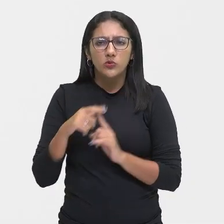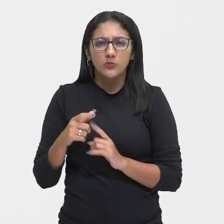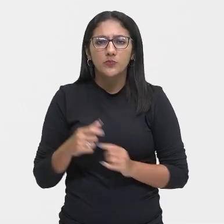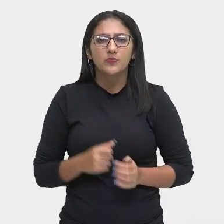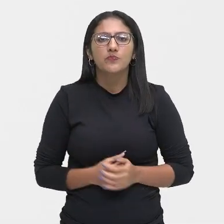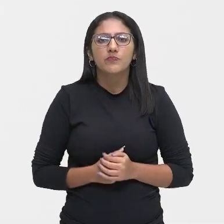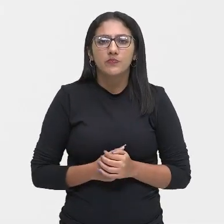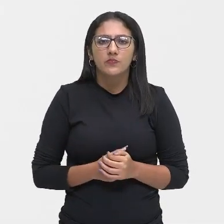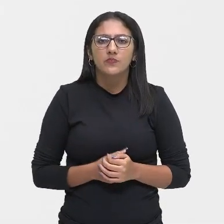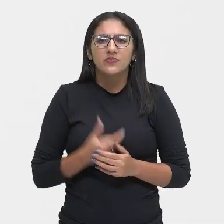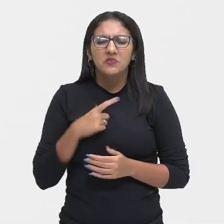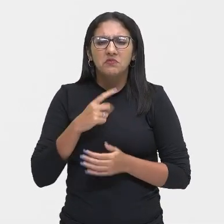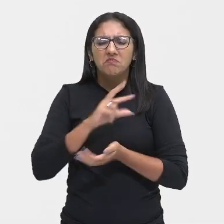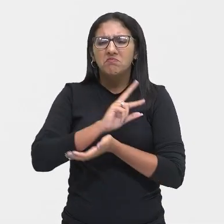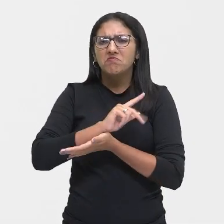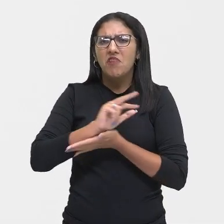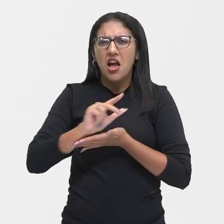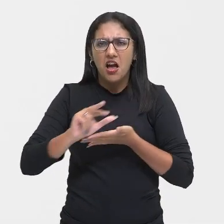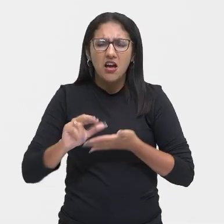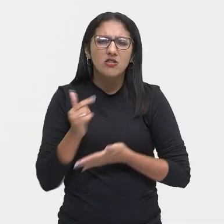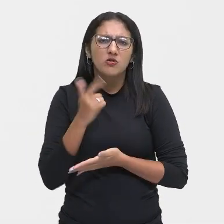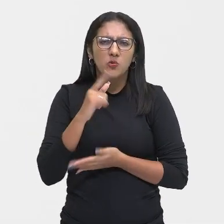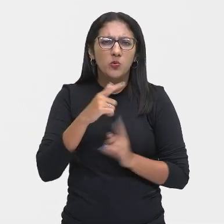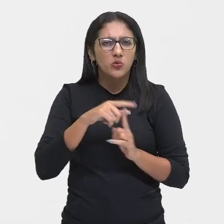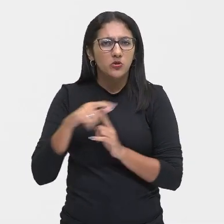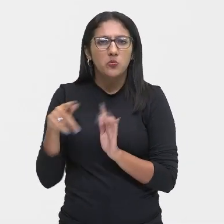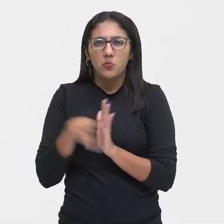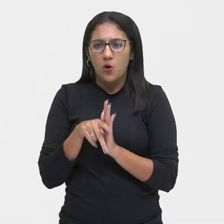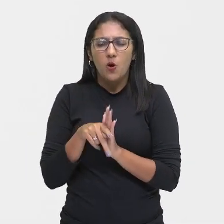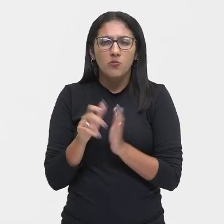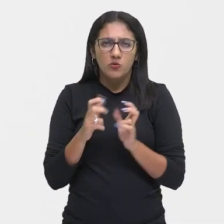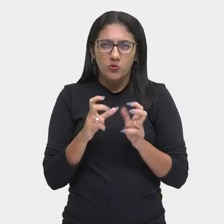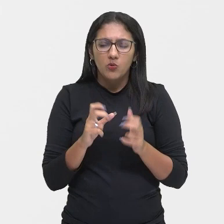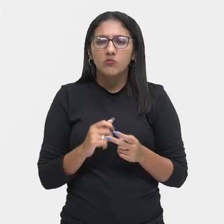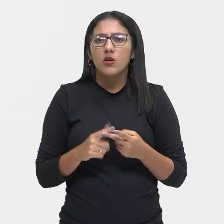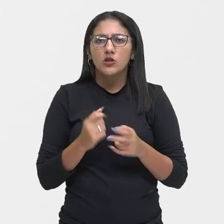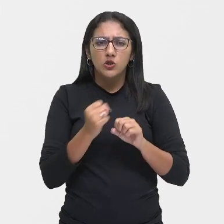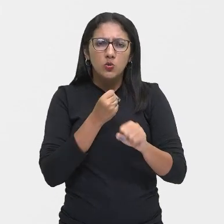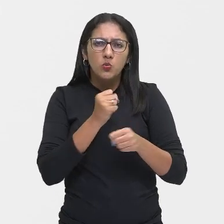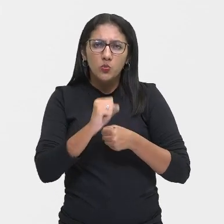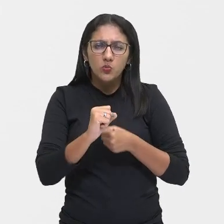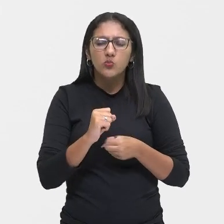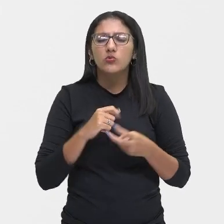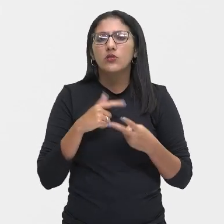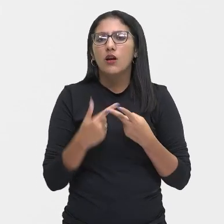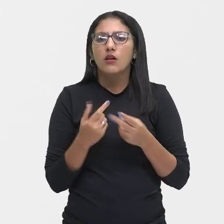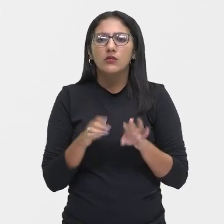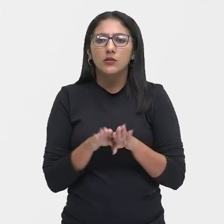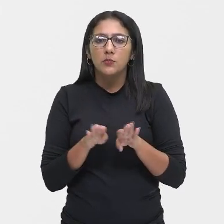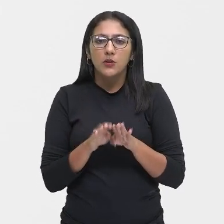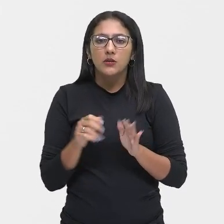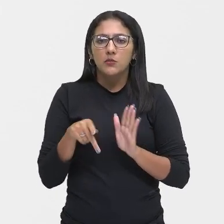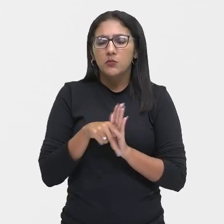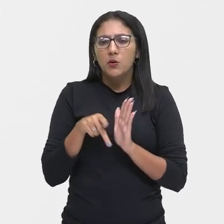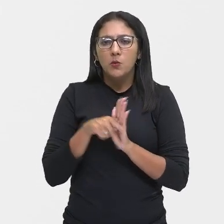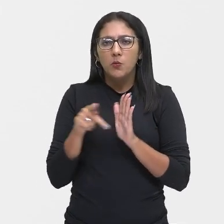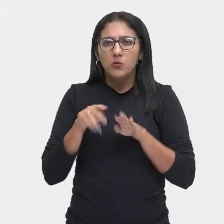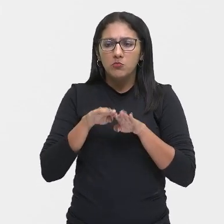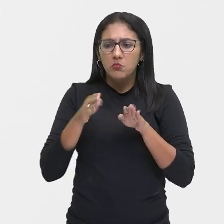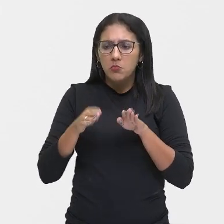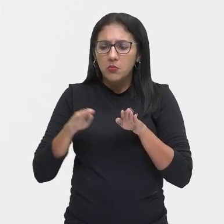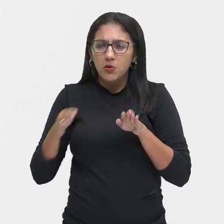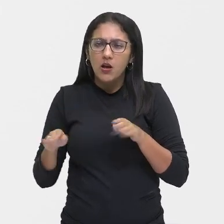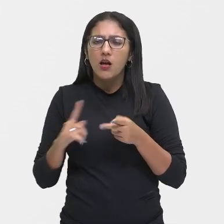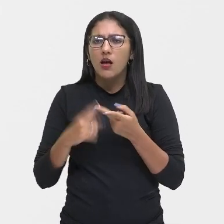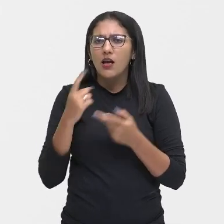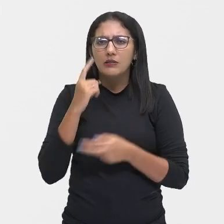Há muitos outros gêneros no mundo gamer. Jogos de luta, jogos de plataformas,